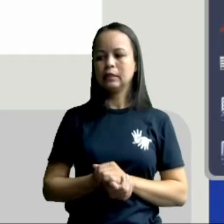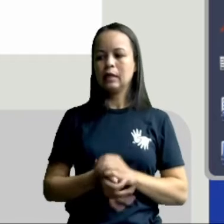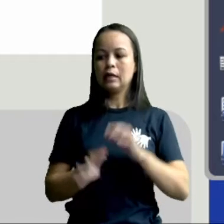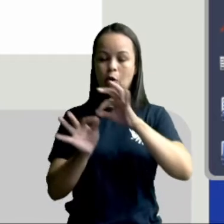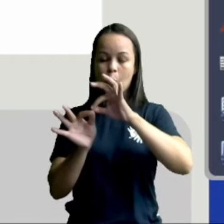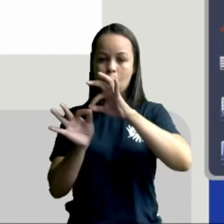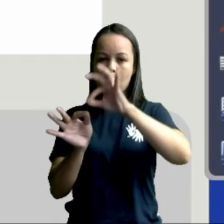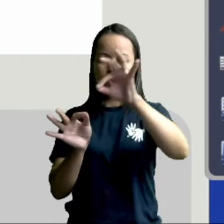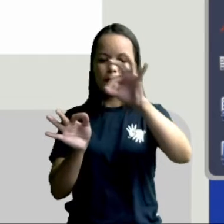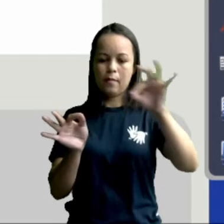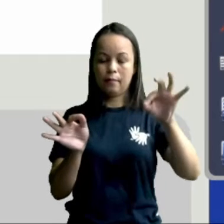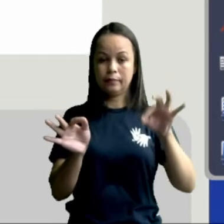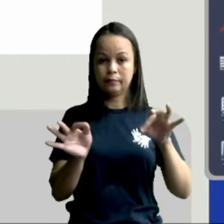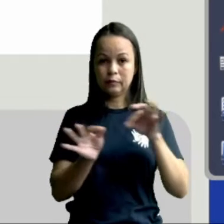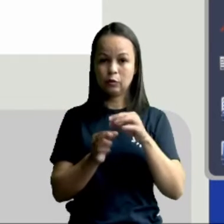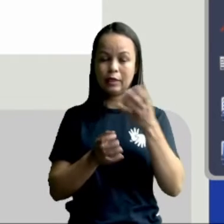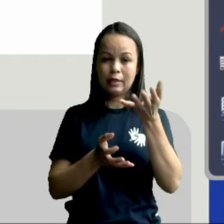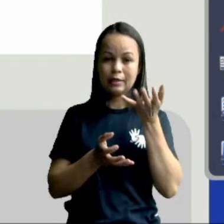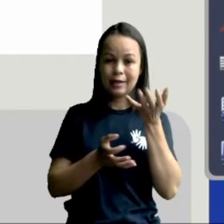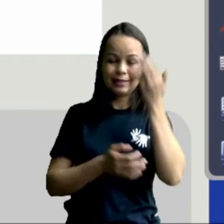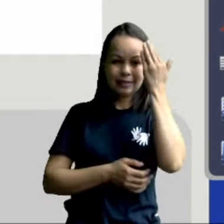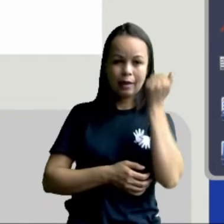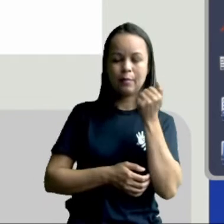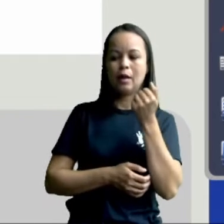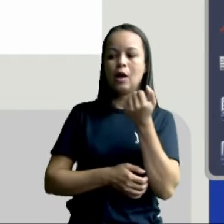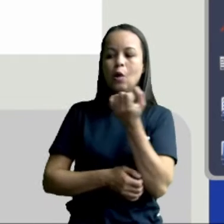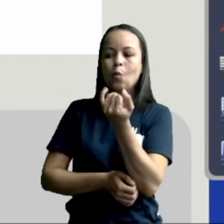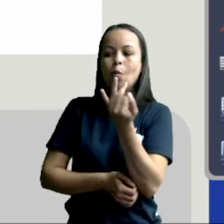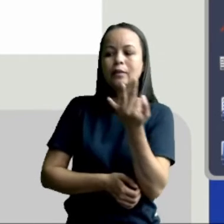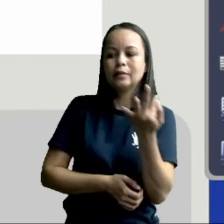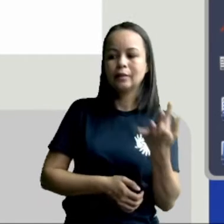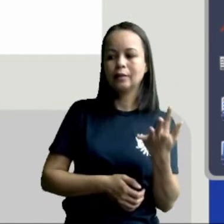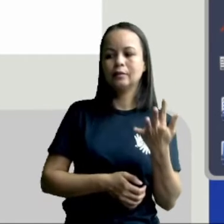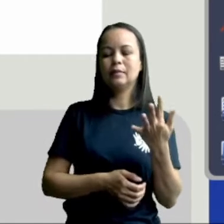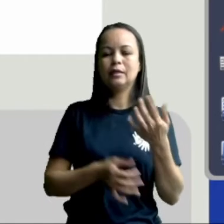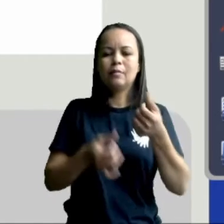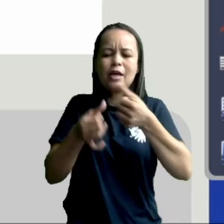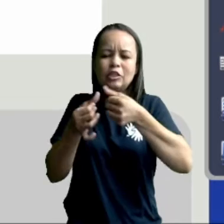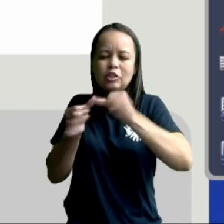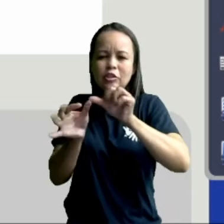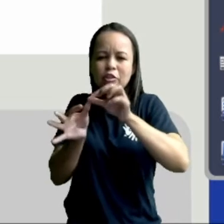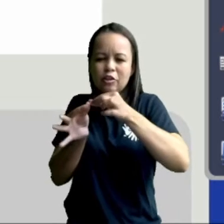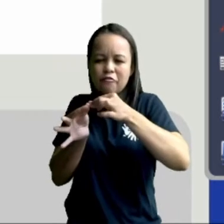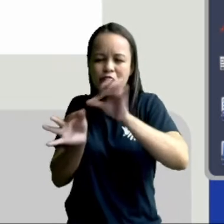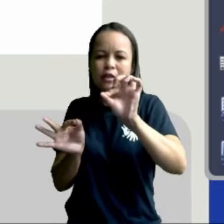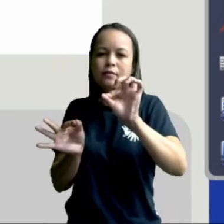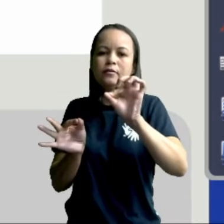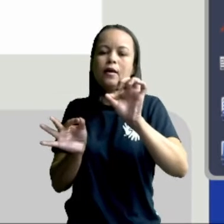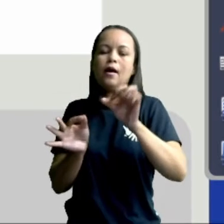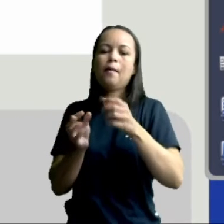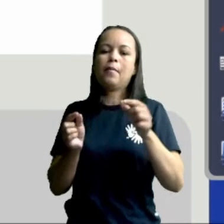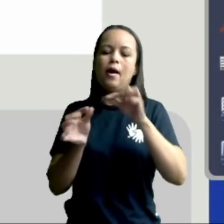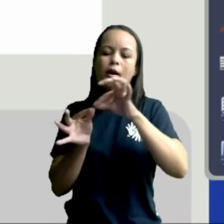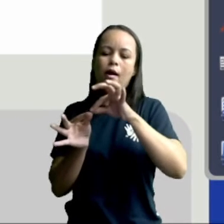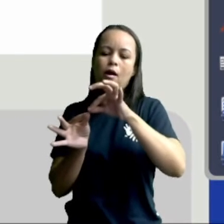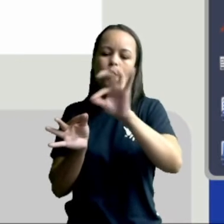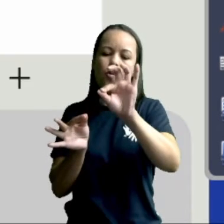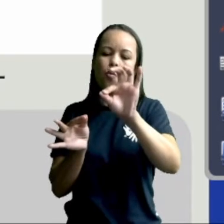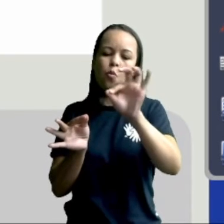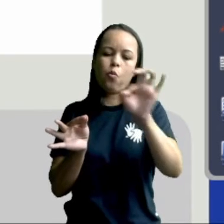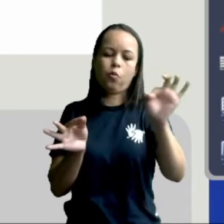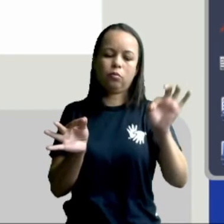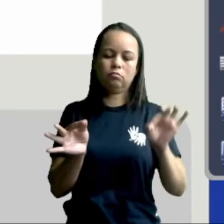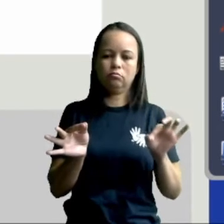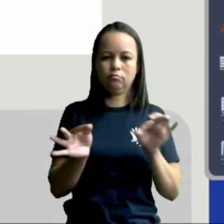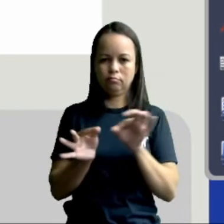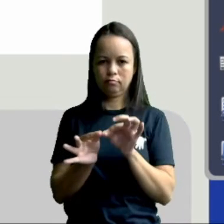que é o que ele quer saber aqui, ó, a quantidade mínima de fita necessária para contornar a